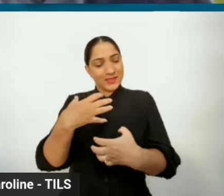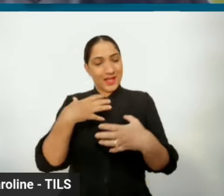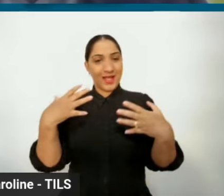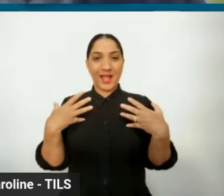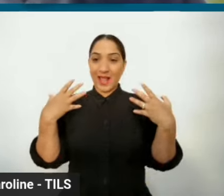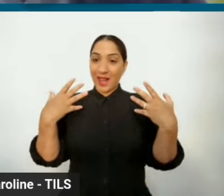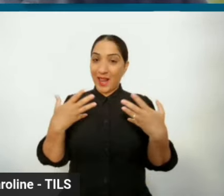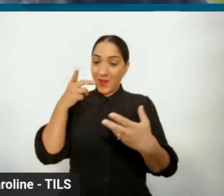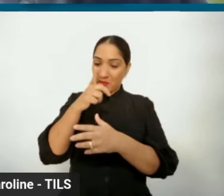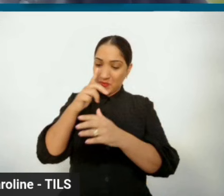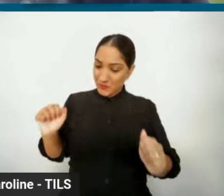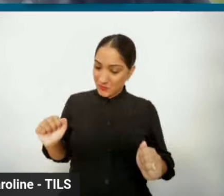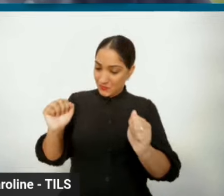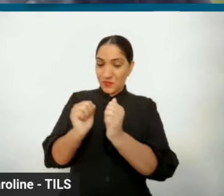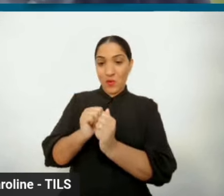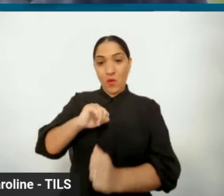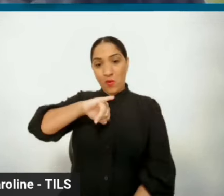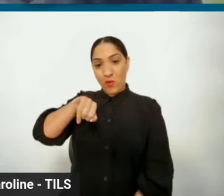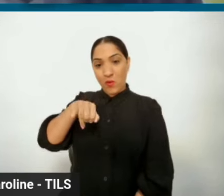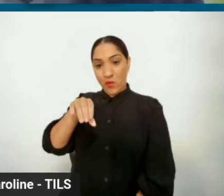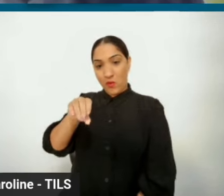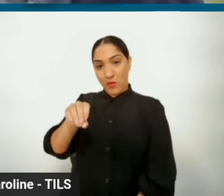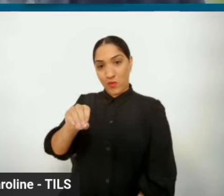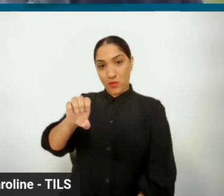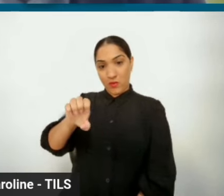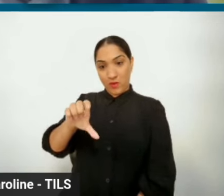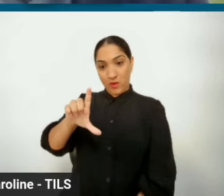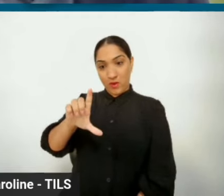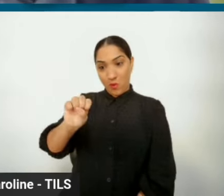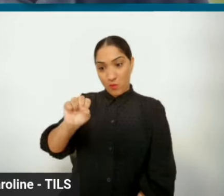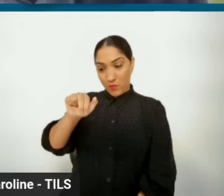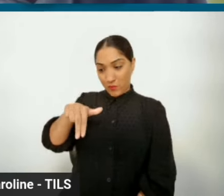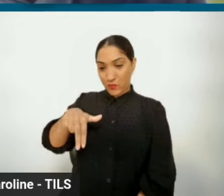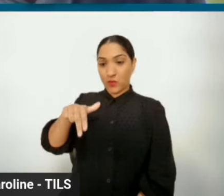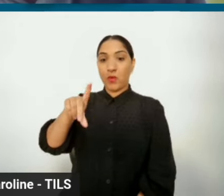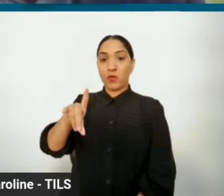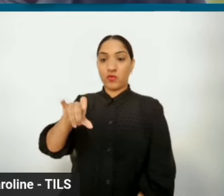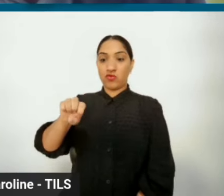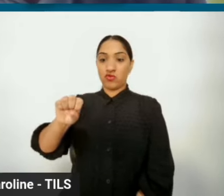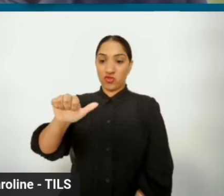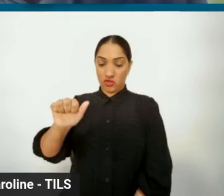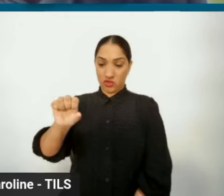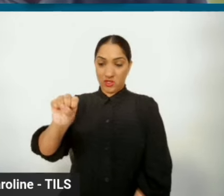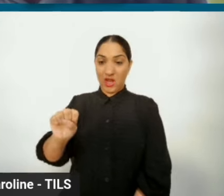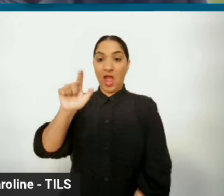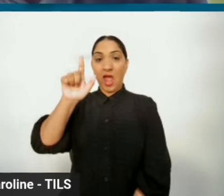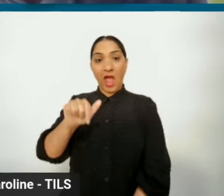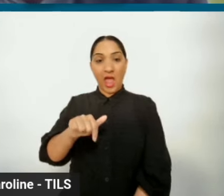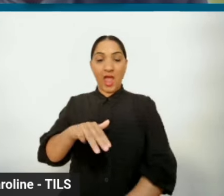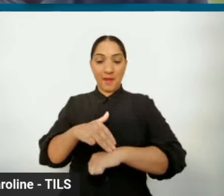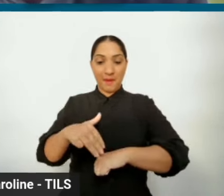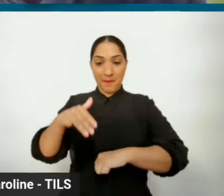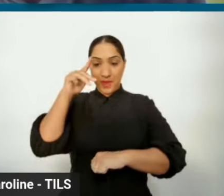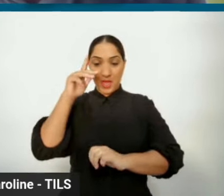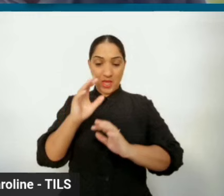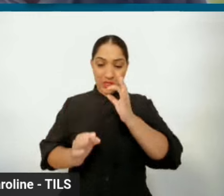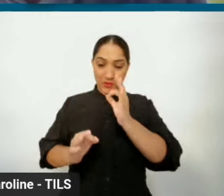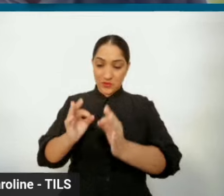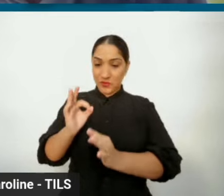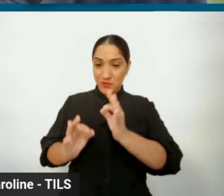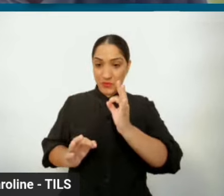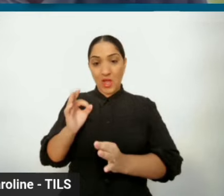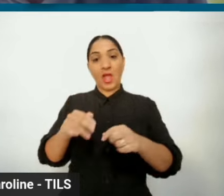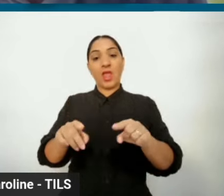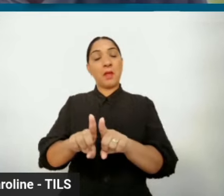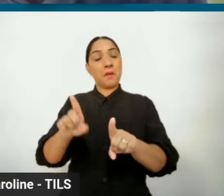Dr. Joelson Dias, mestre em Direito pela Universidade de Harvard. Foi ministro e substituto do Tribunal